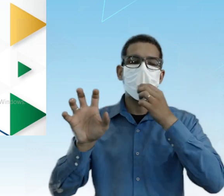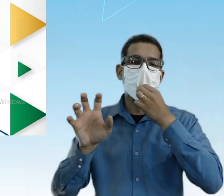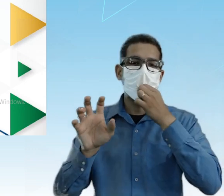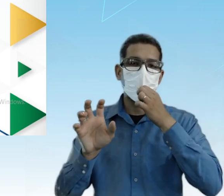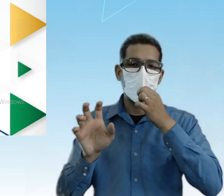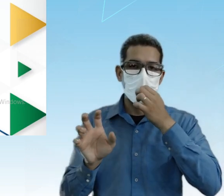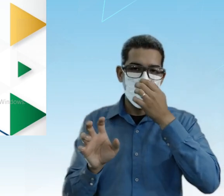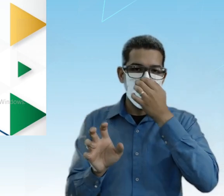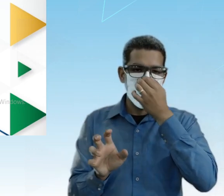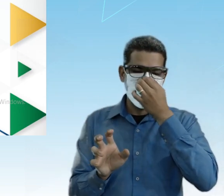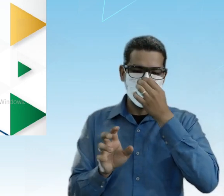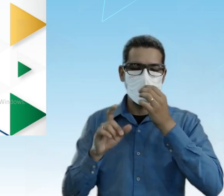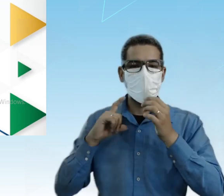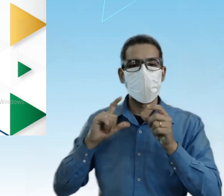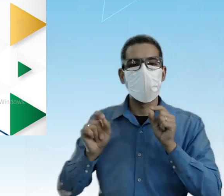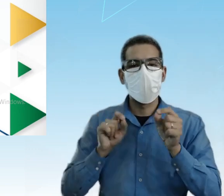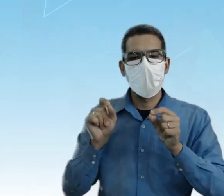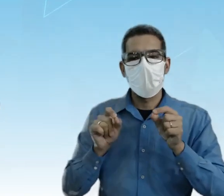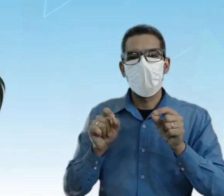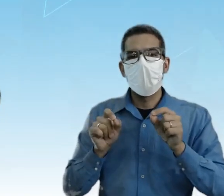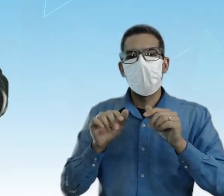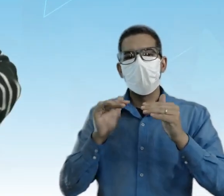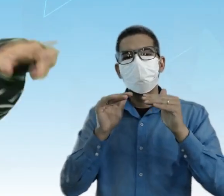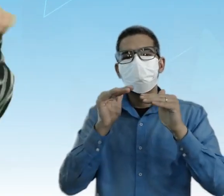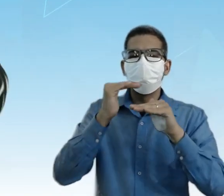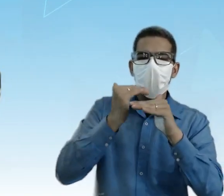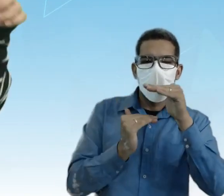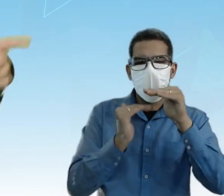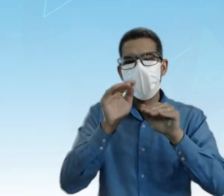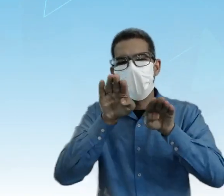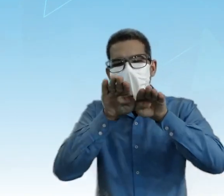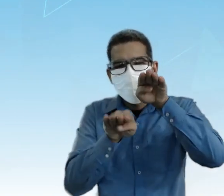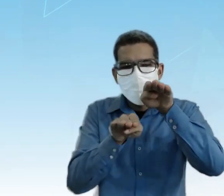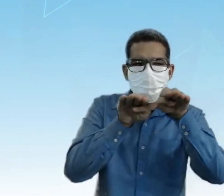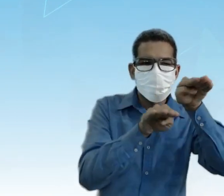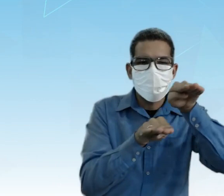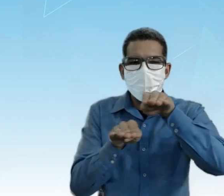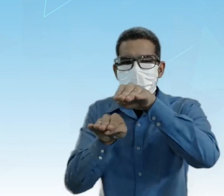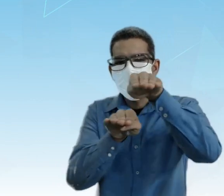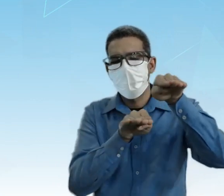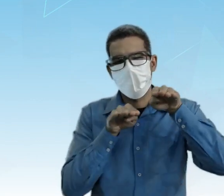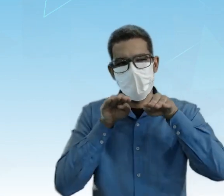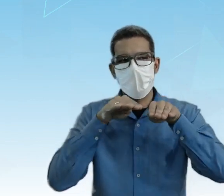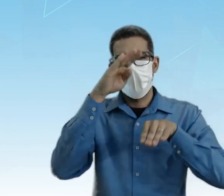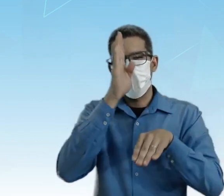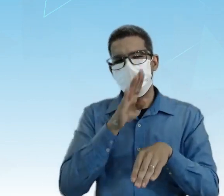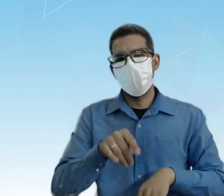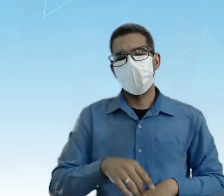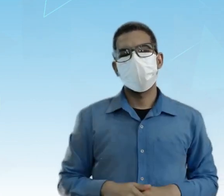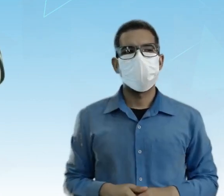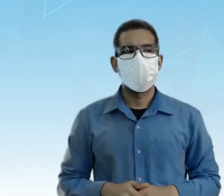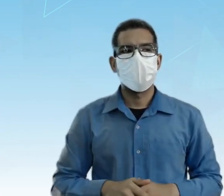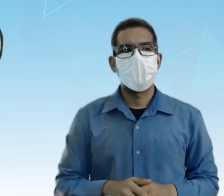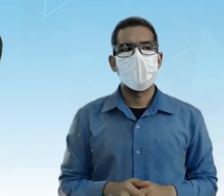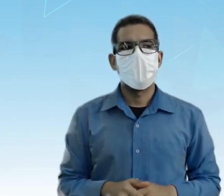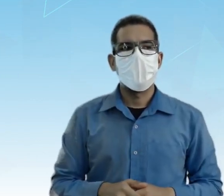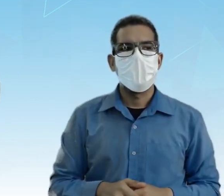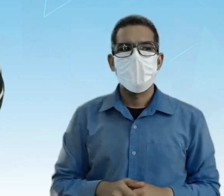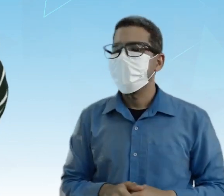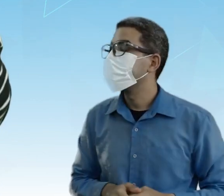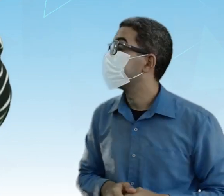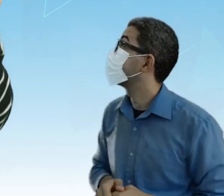à concentração desigual que existe no nosso território brasileiro. Aí aqui